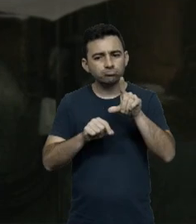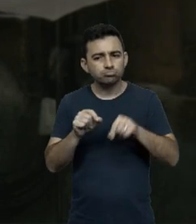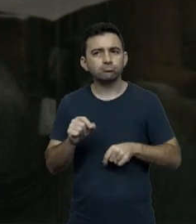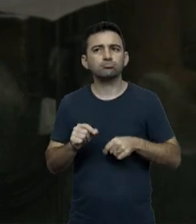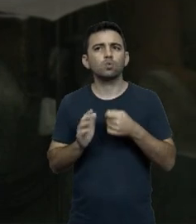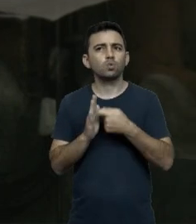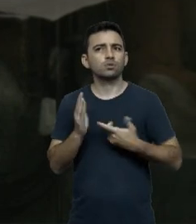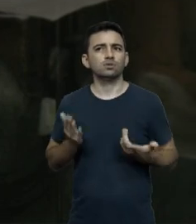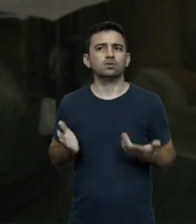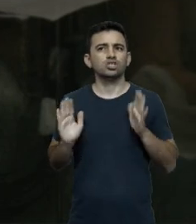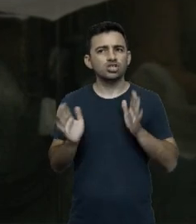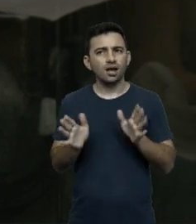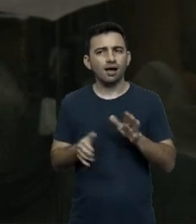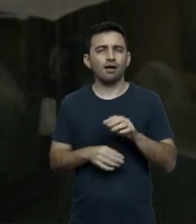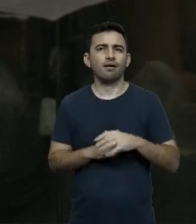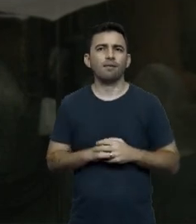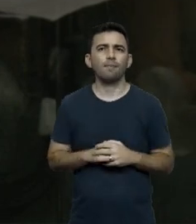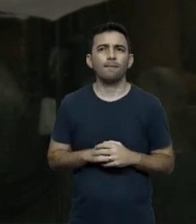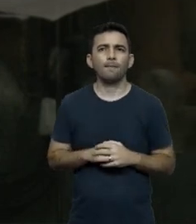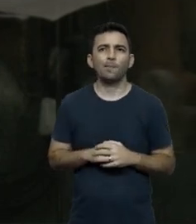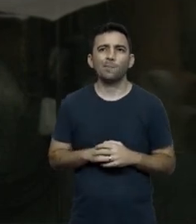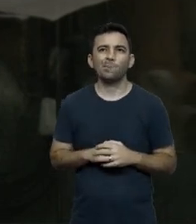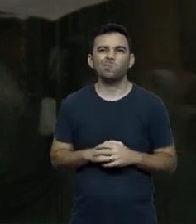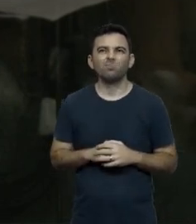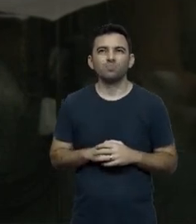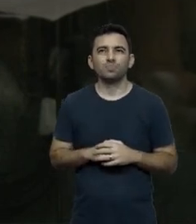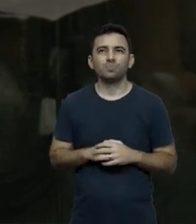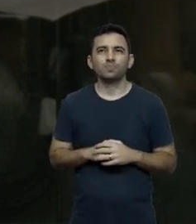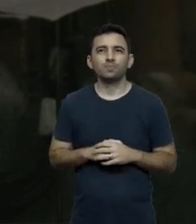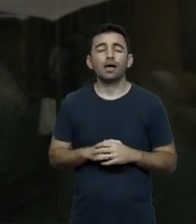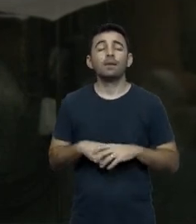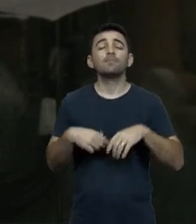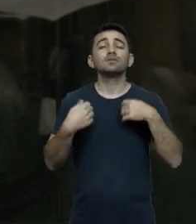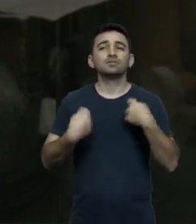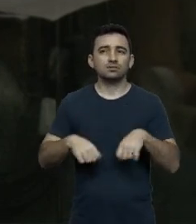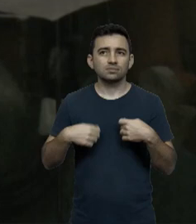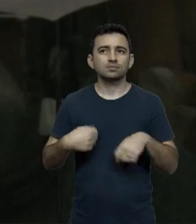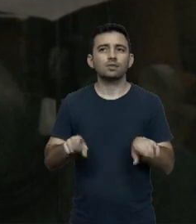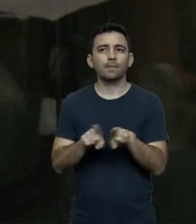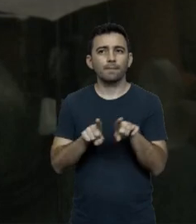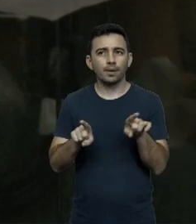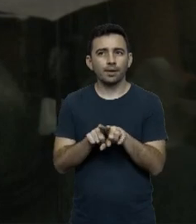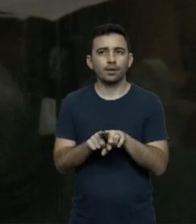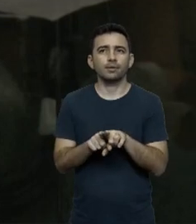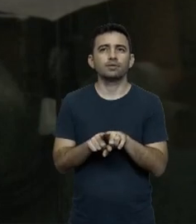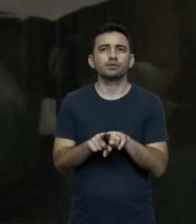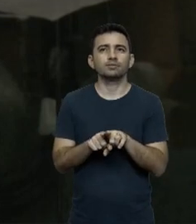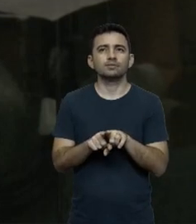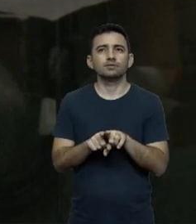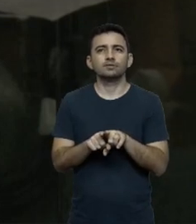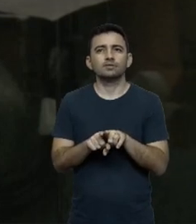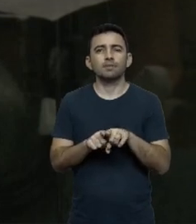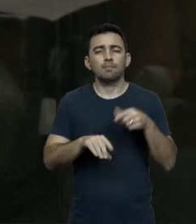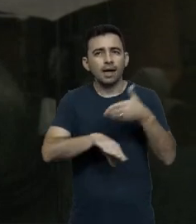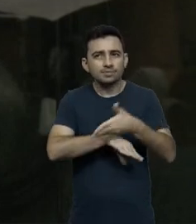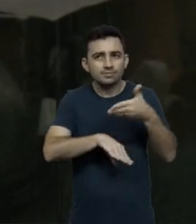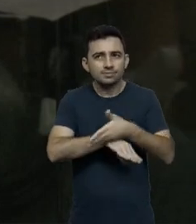Fazemos o processo seletivo nós precisamos participar do processo de